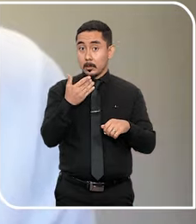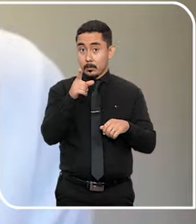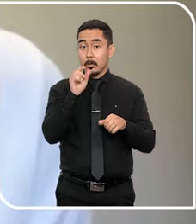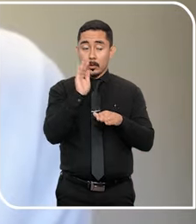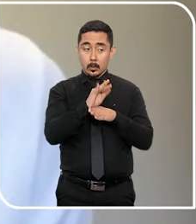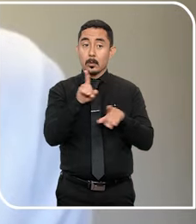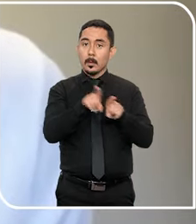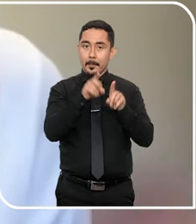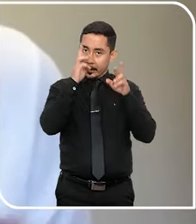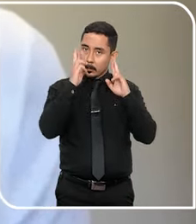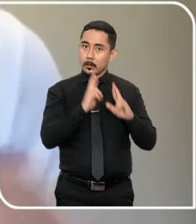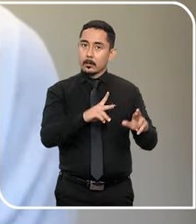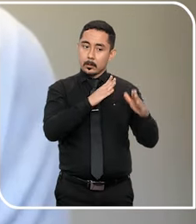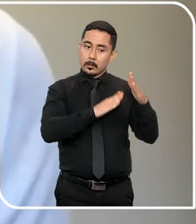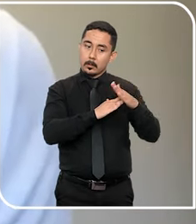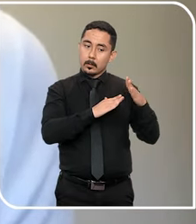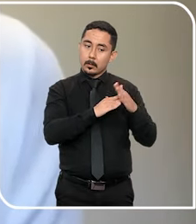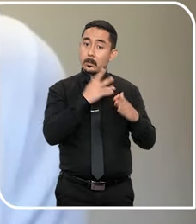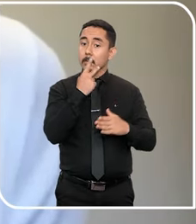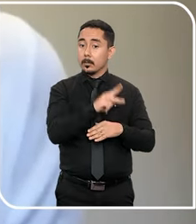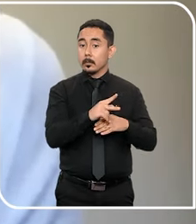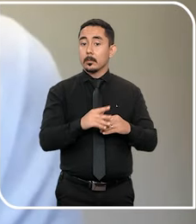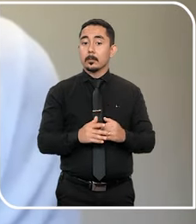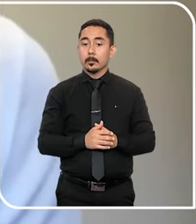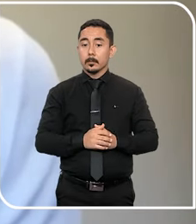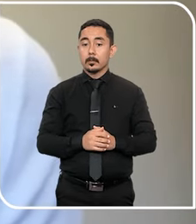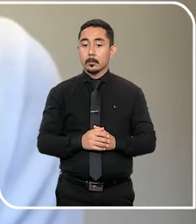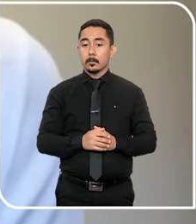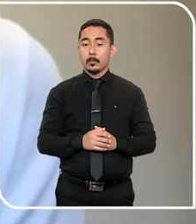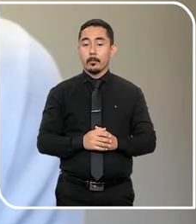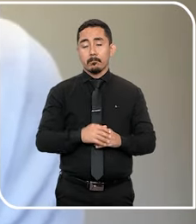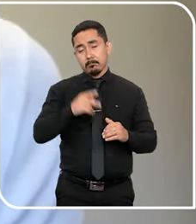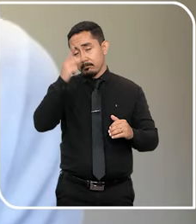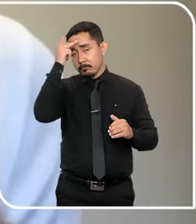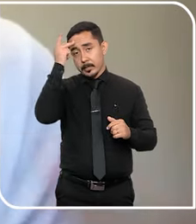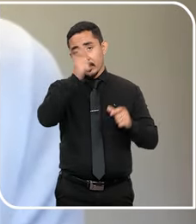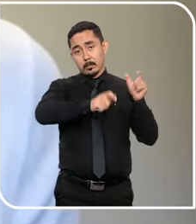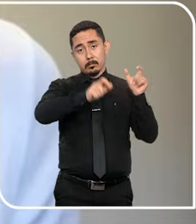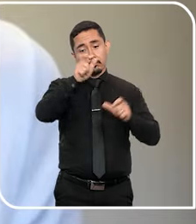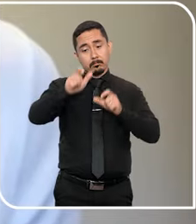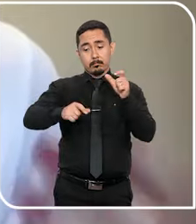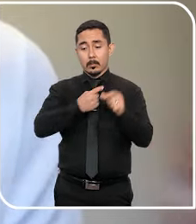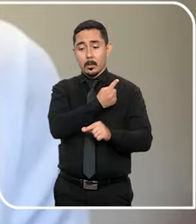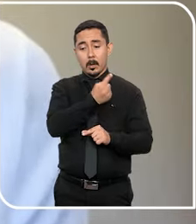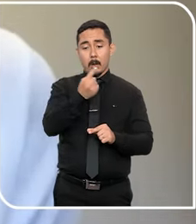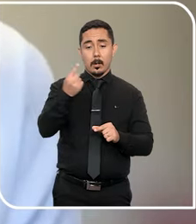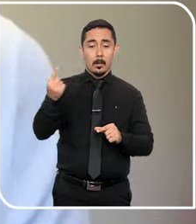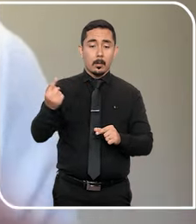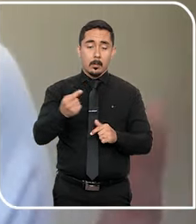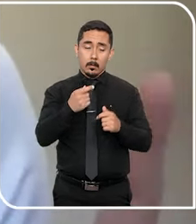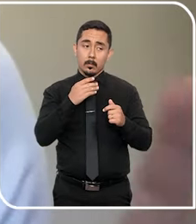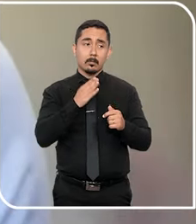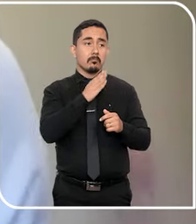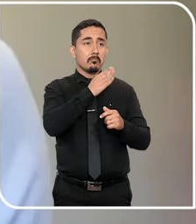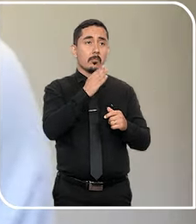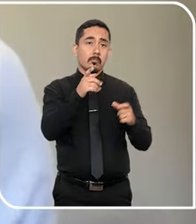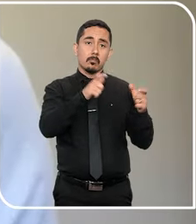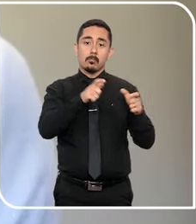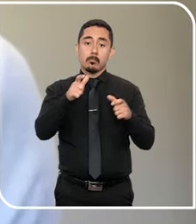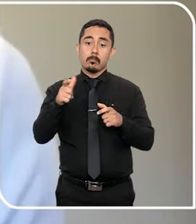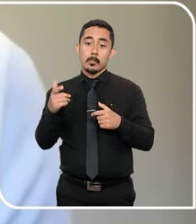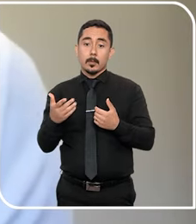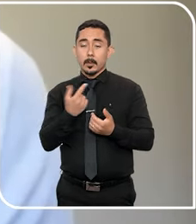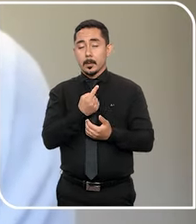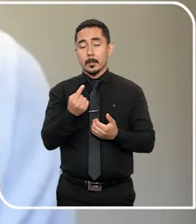coisa se elas te pedirem e respeite também a limitação delas assim eu acho que são pessoas né e cada um vai conseguir